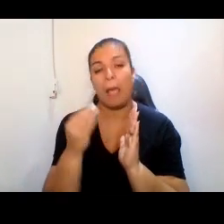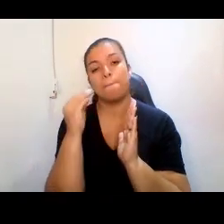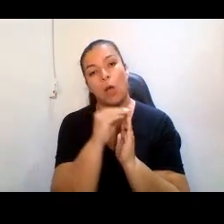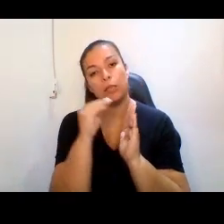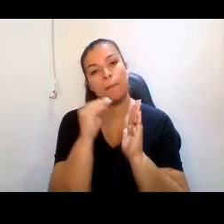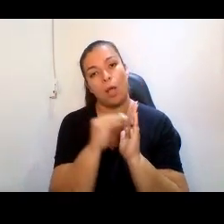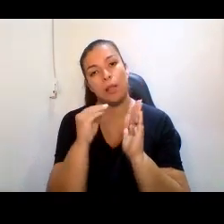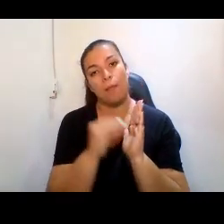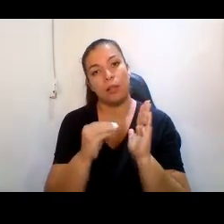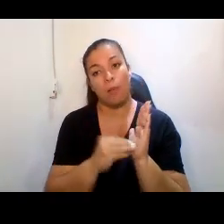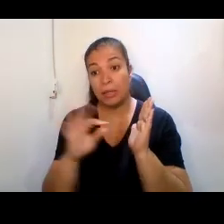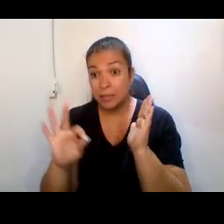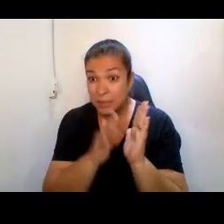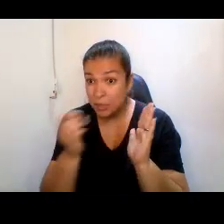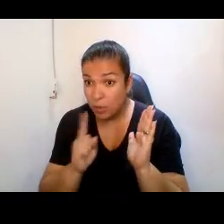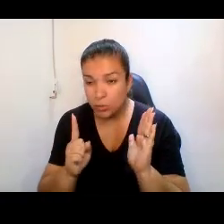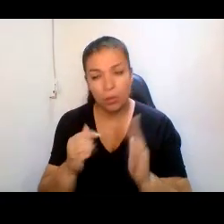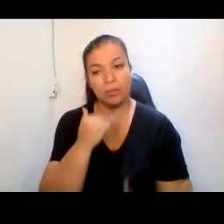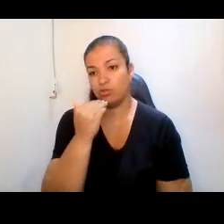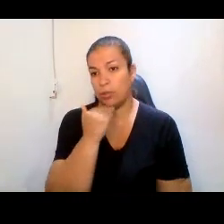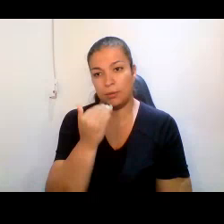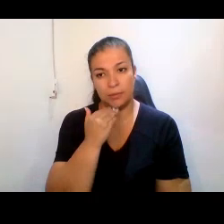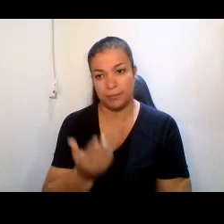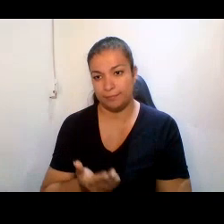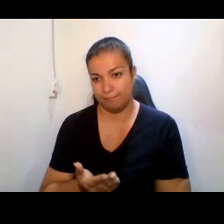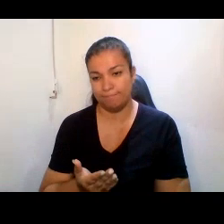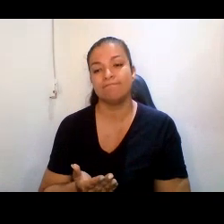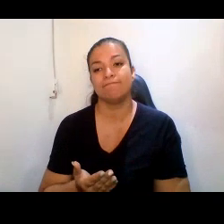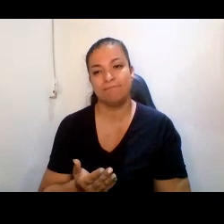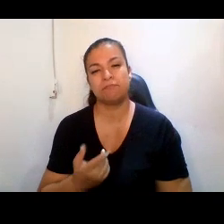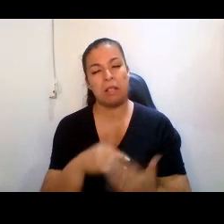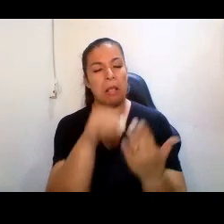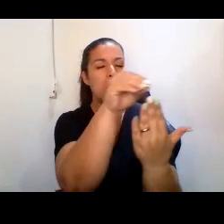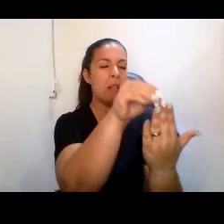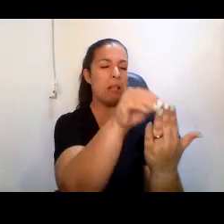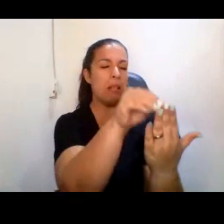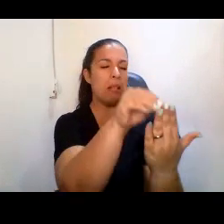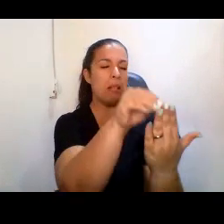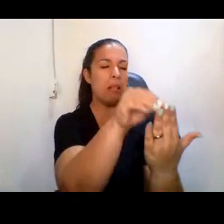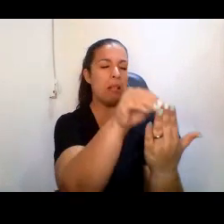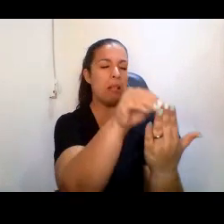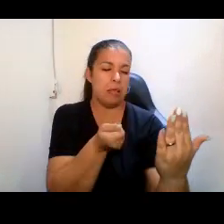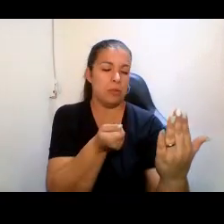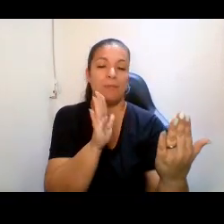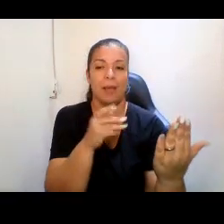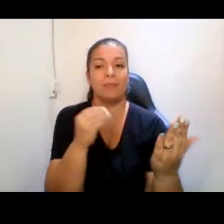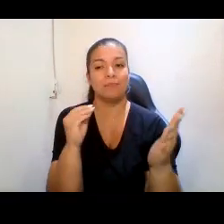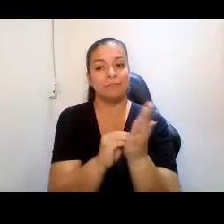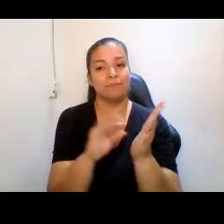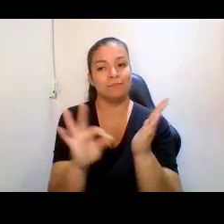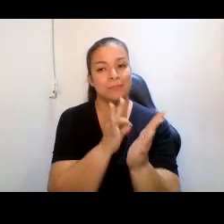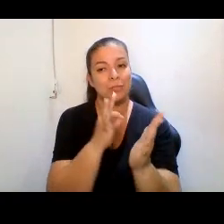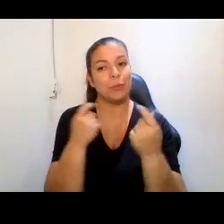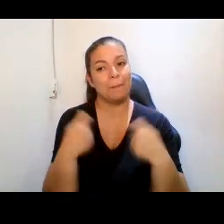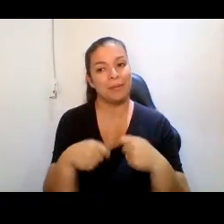não assinar, tá bom? Tá lá muito bonito, preenchido, mas ele precisa ter a assinatura, que é a assinatura